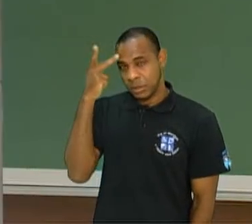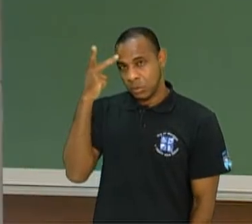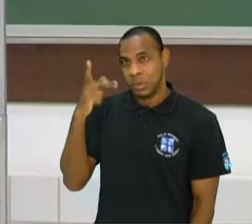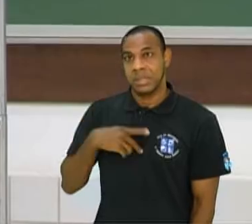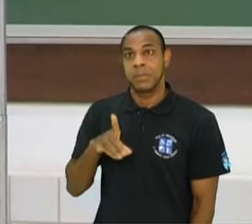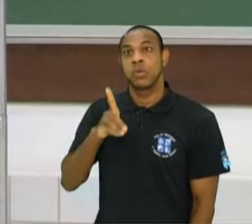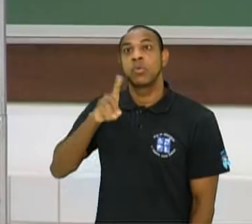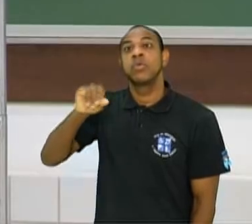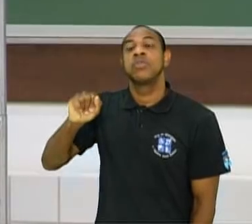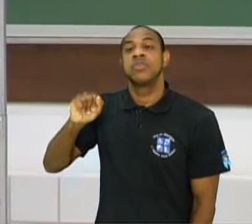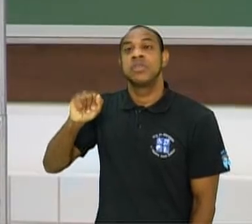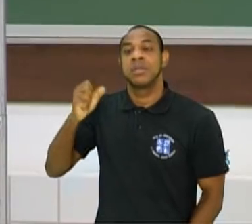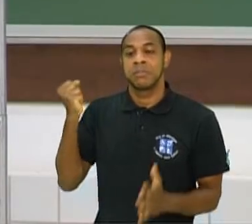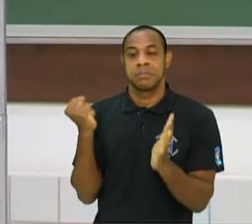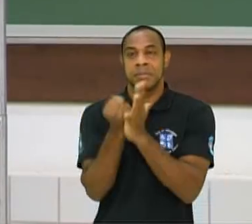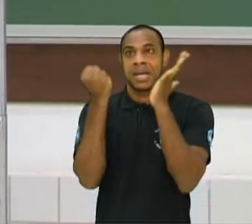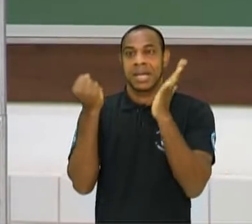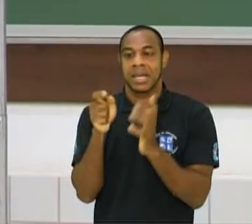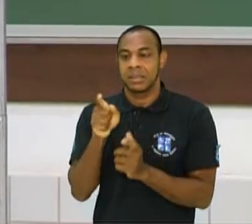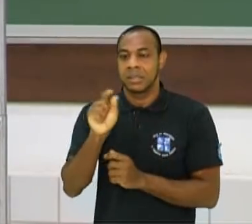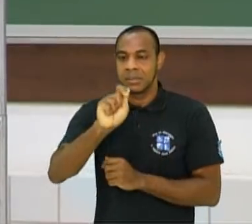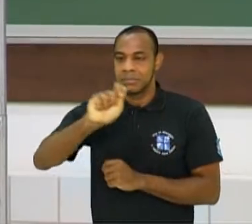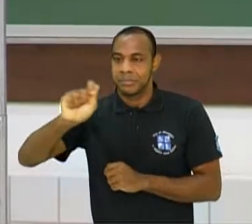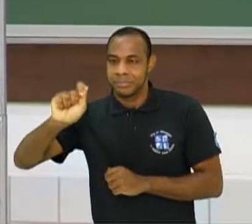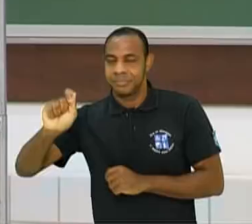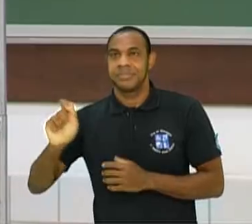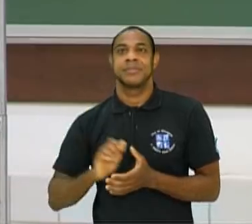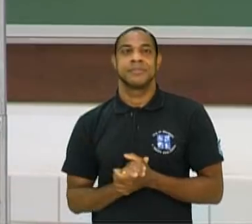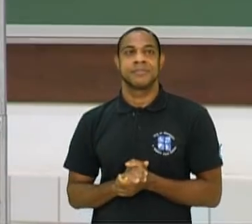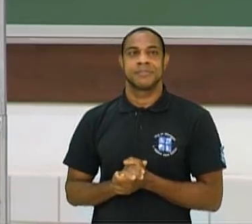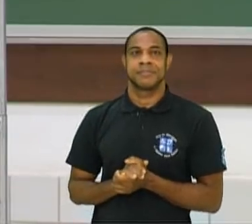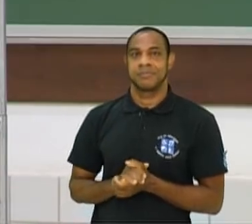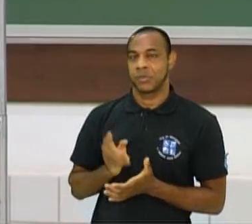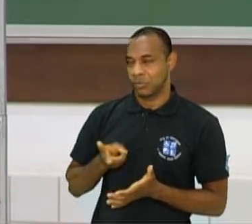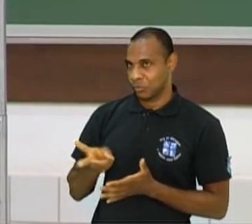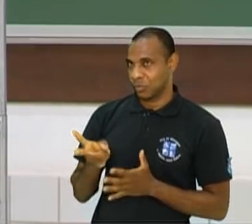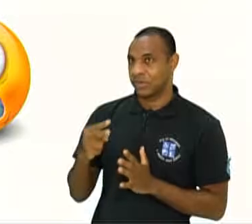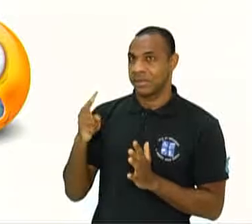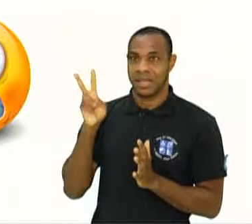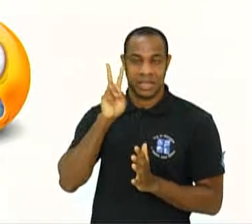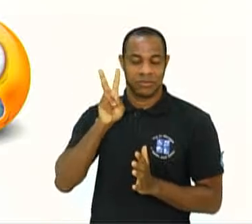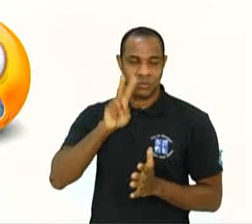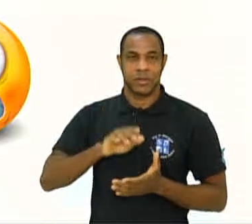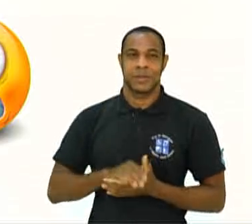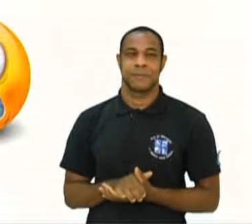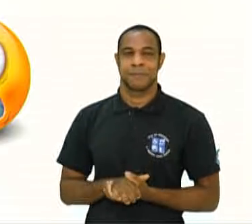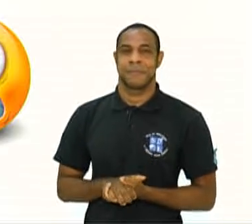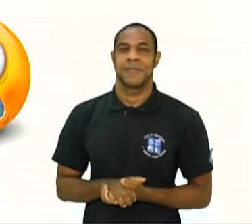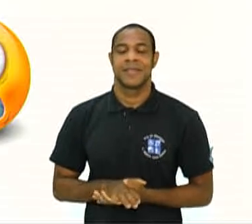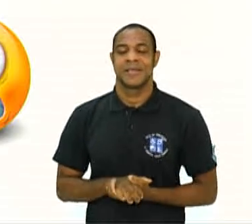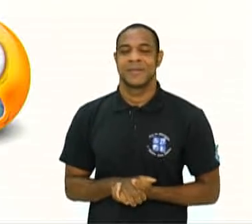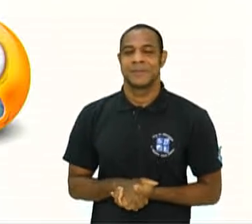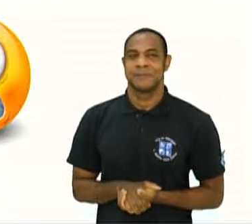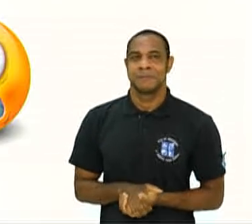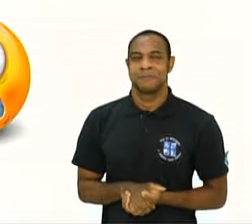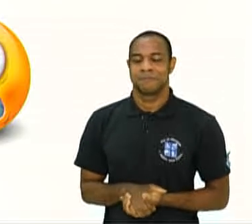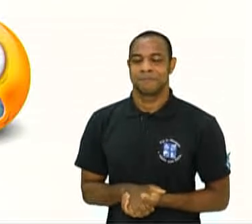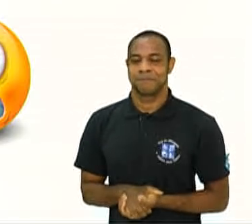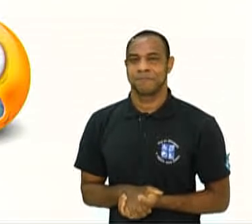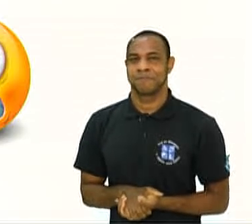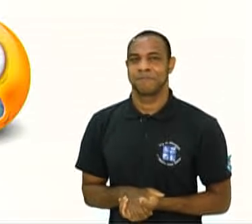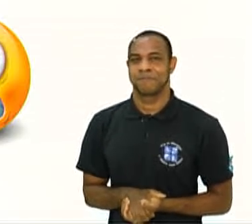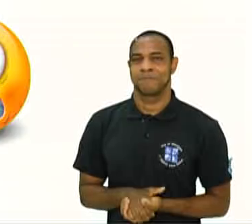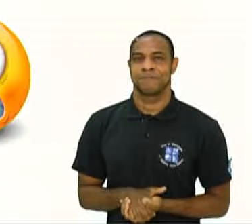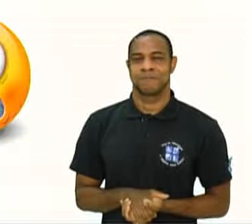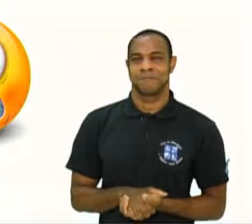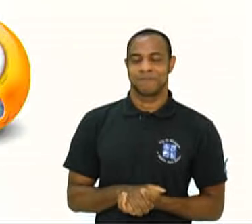data registrada ali naquele papel de parede. Continuando a história, ó. One night when I googled one